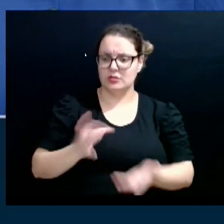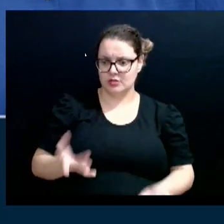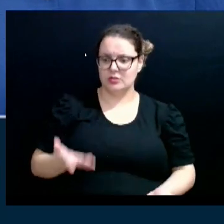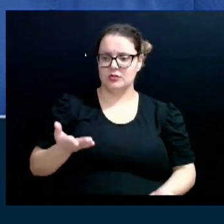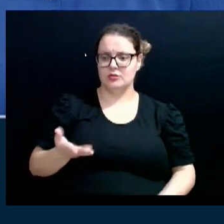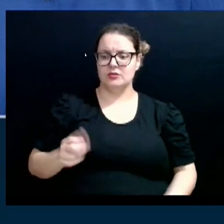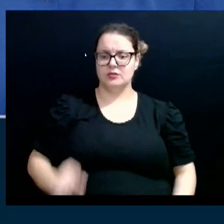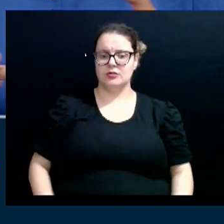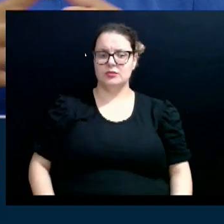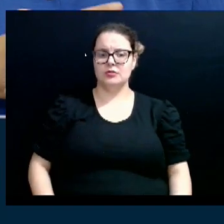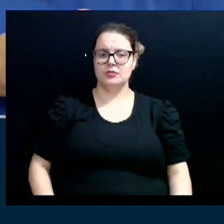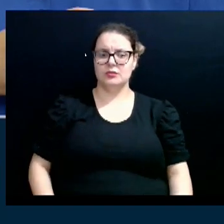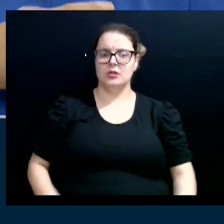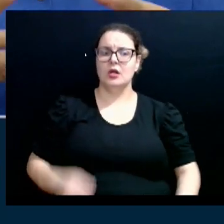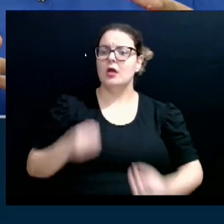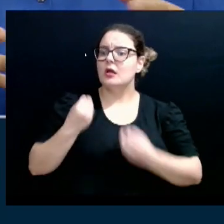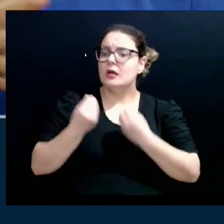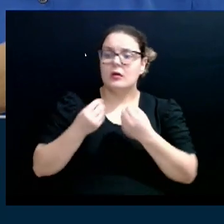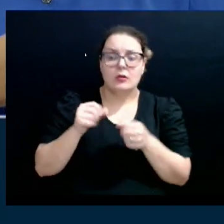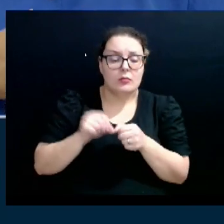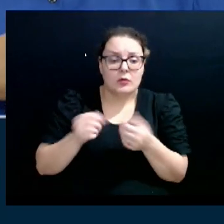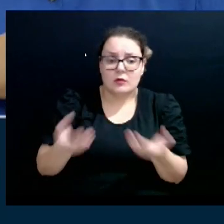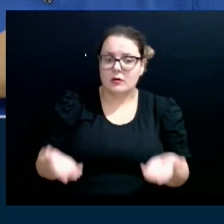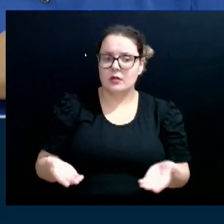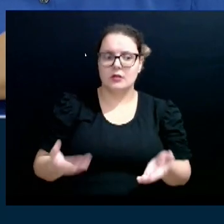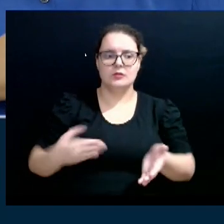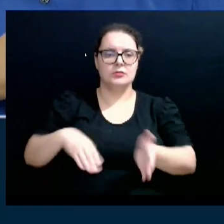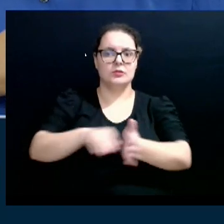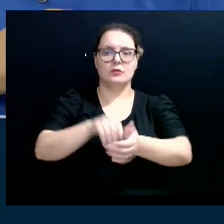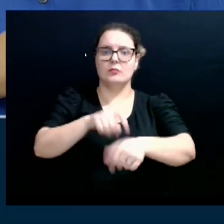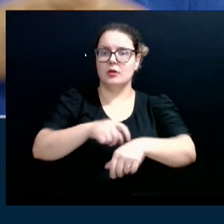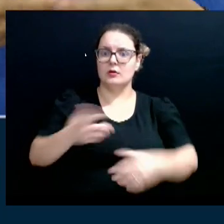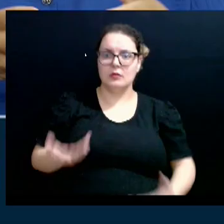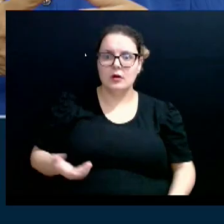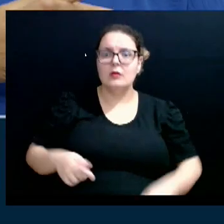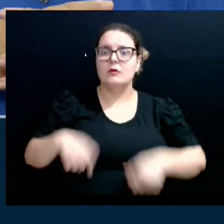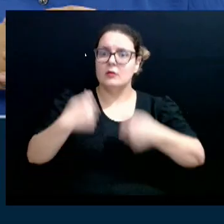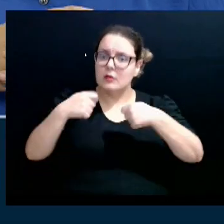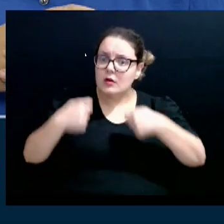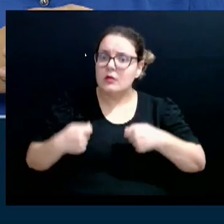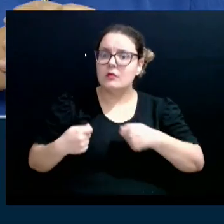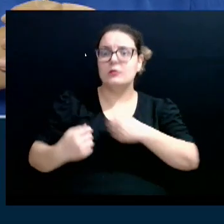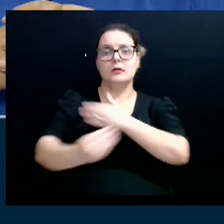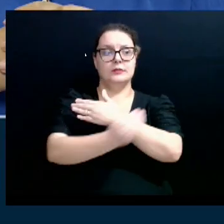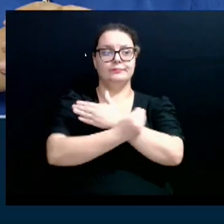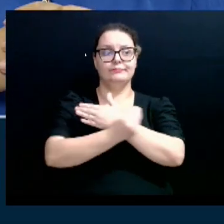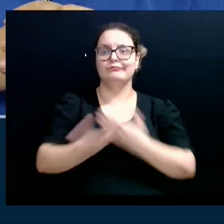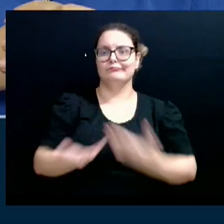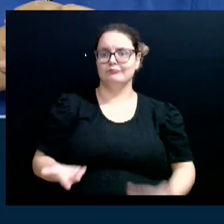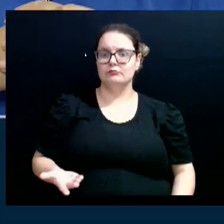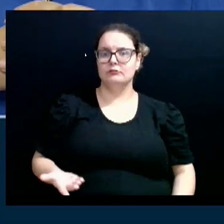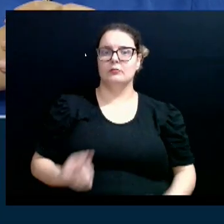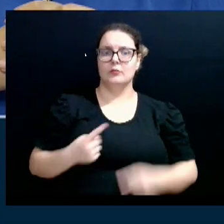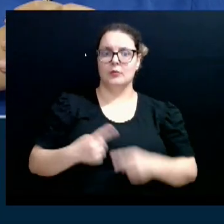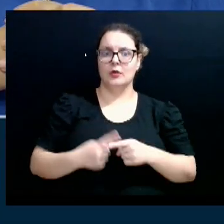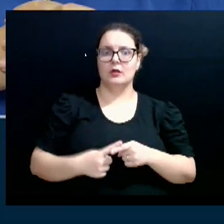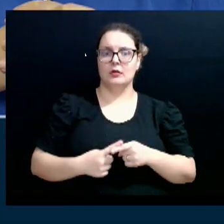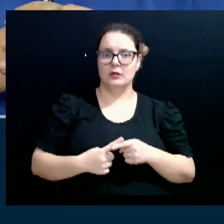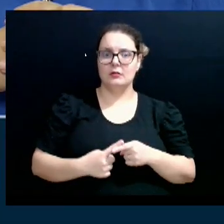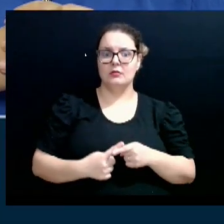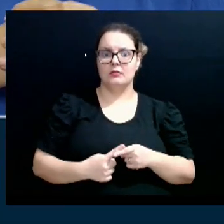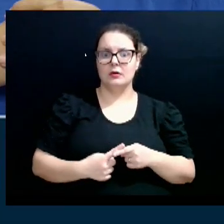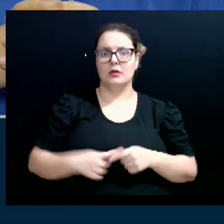como que a gente faz? Porque chega uma hora que você vai precisar ser cuidado, porque isso vai adoecer.